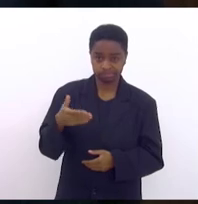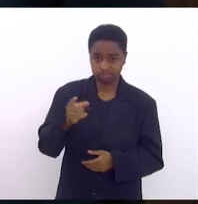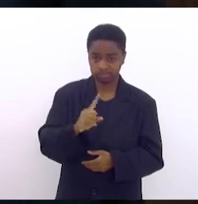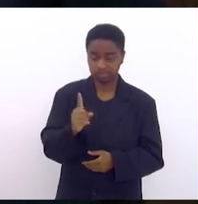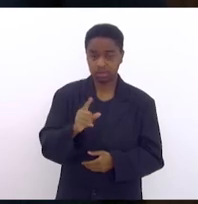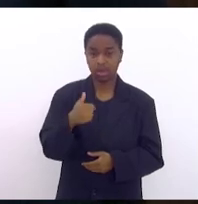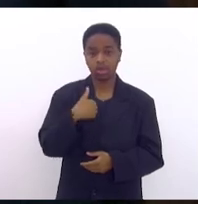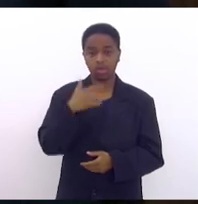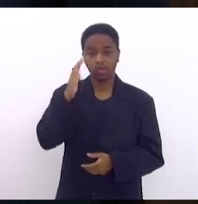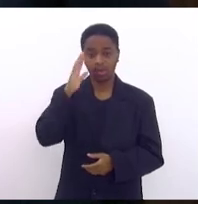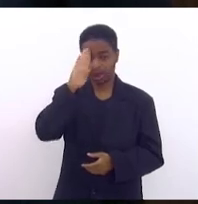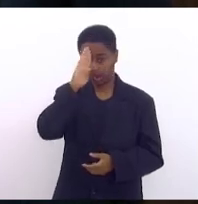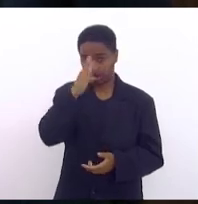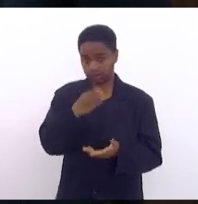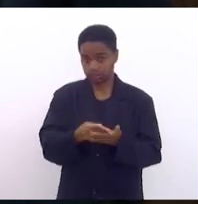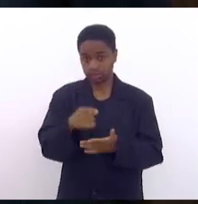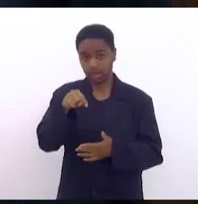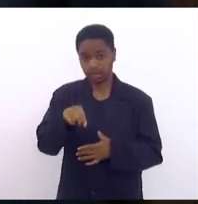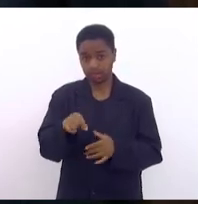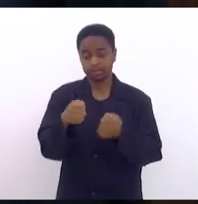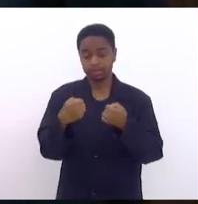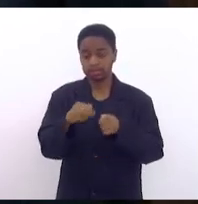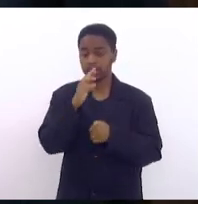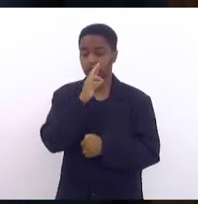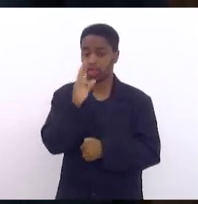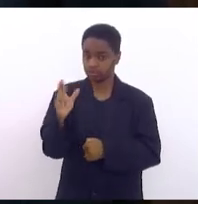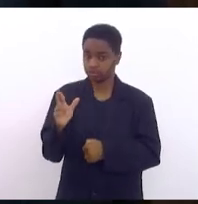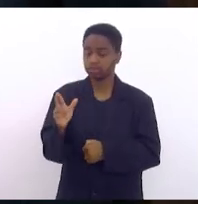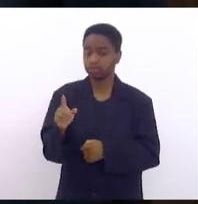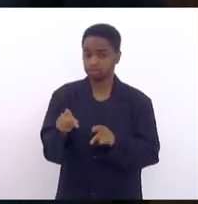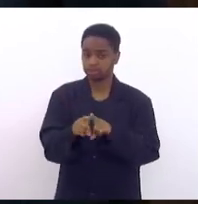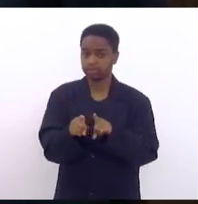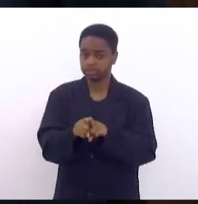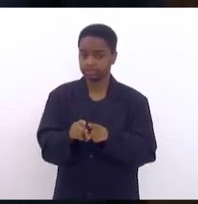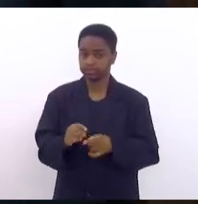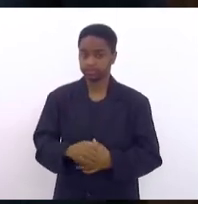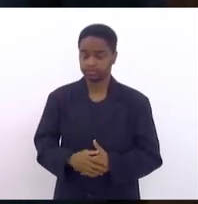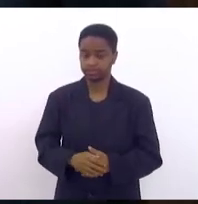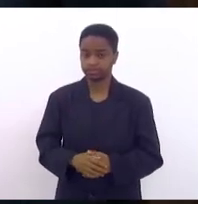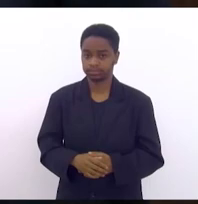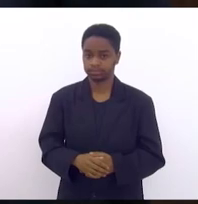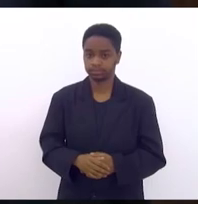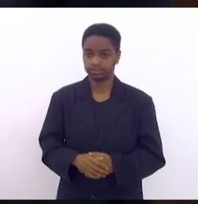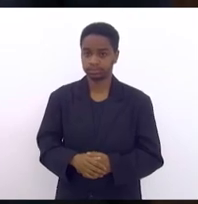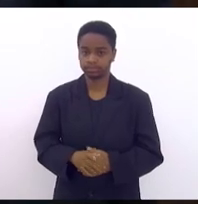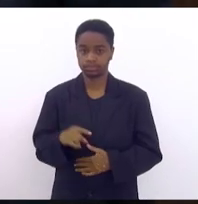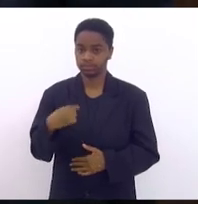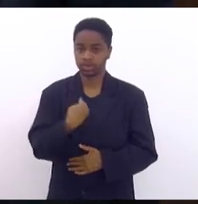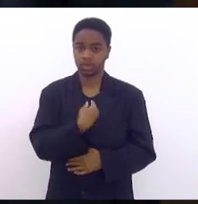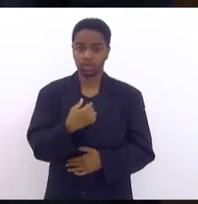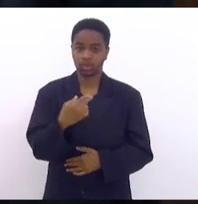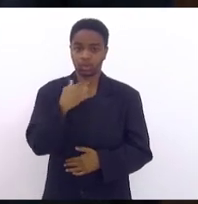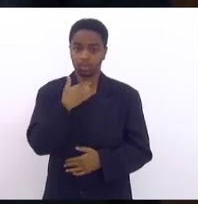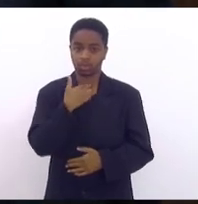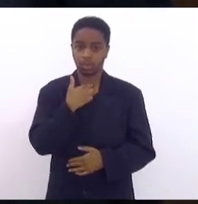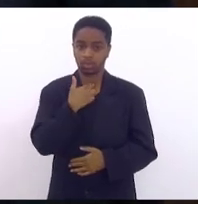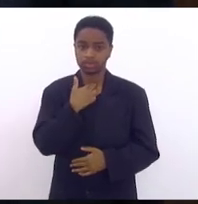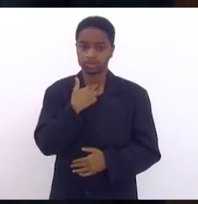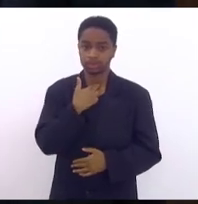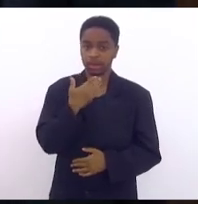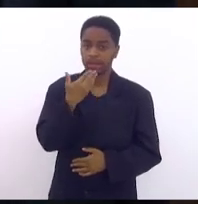Assembleia deve responder à altura, deputado Rodrigo Bacelar. A gente não pode ficar de joelhos e